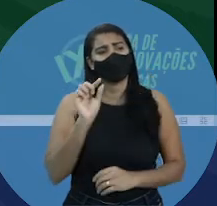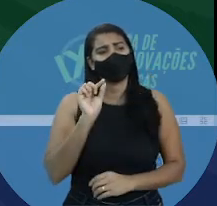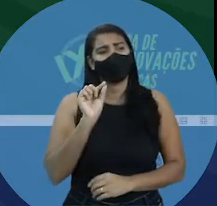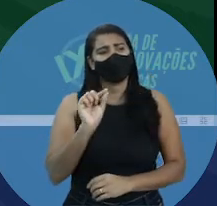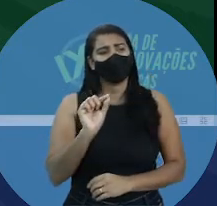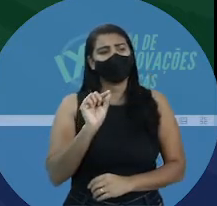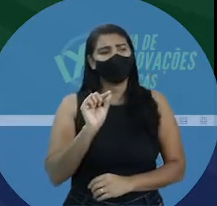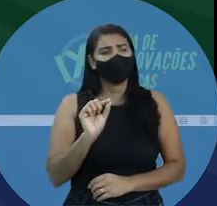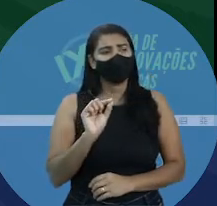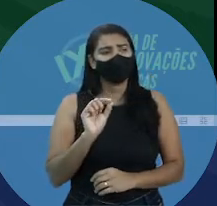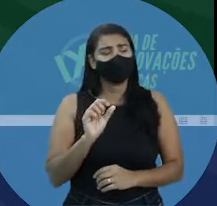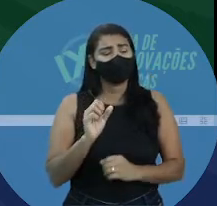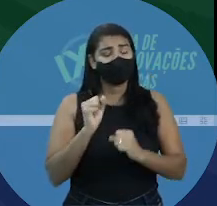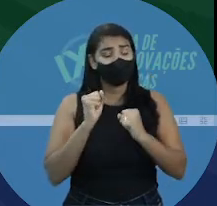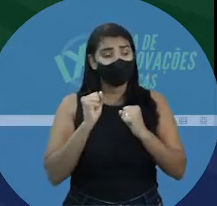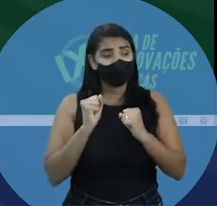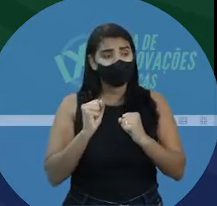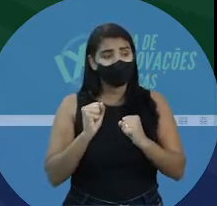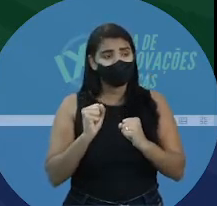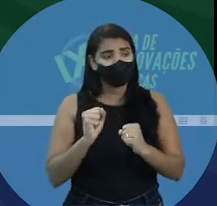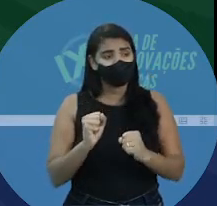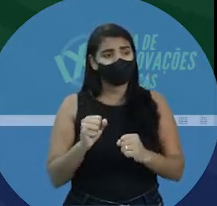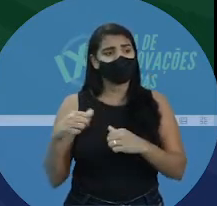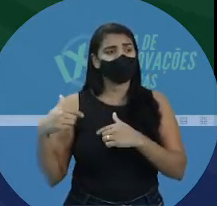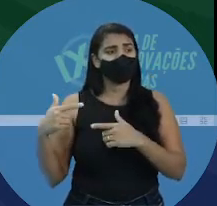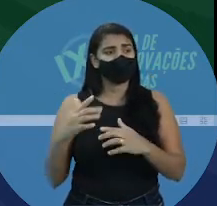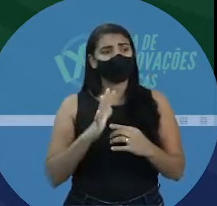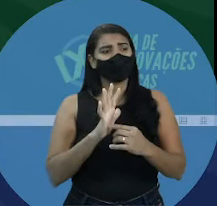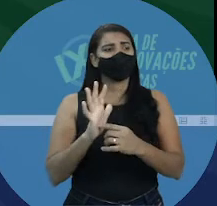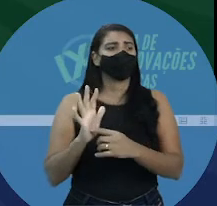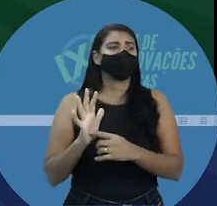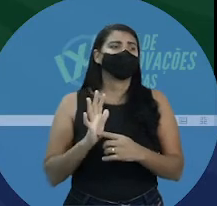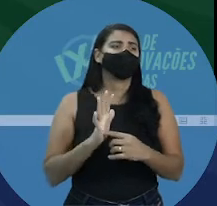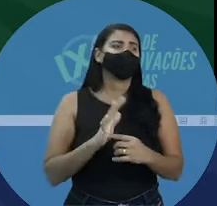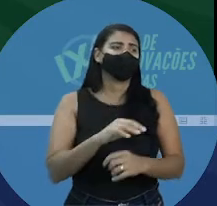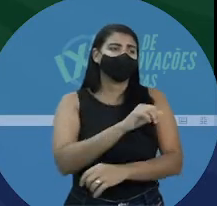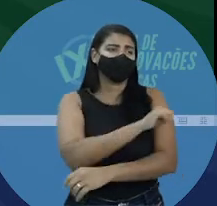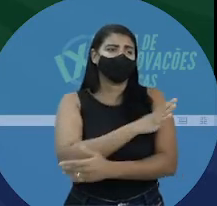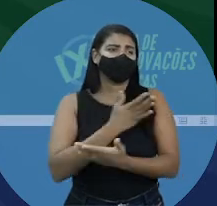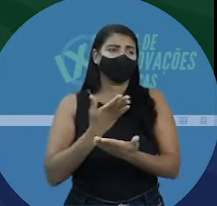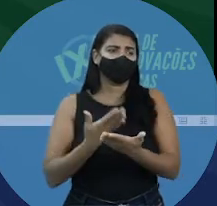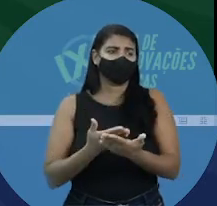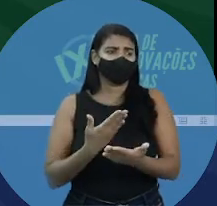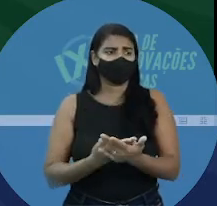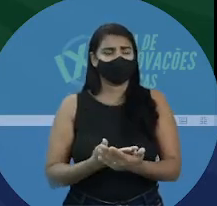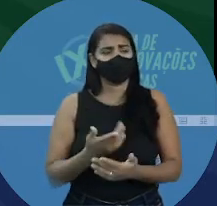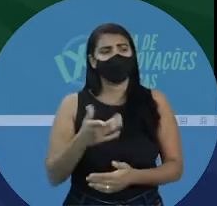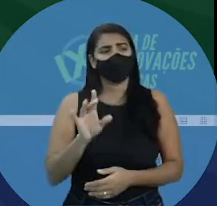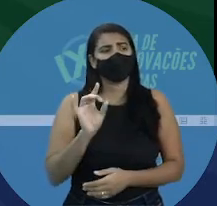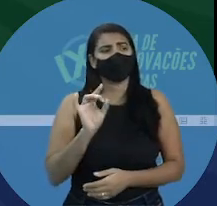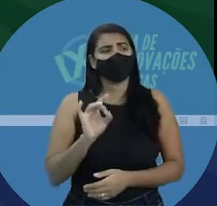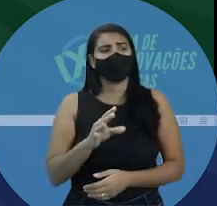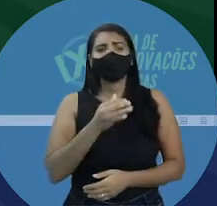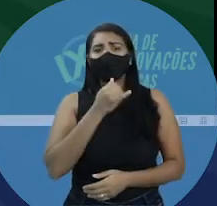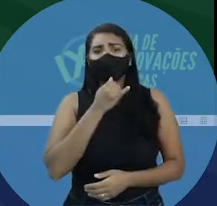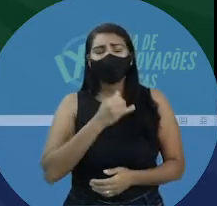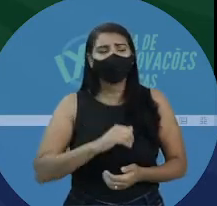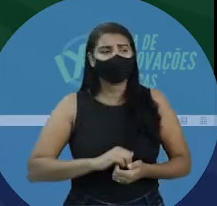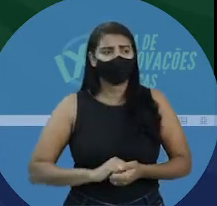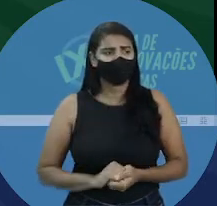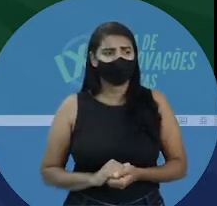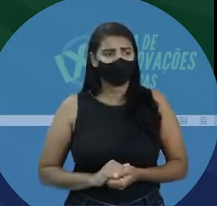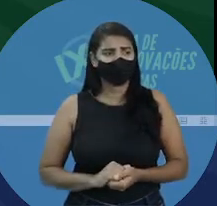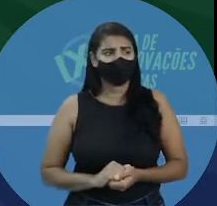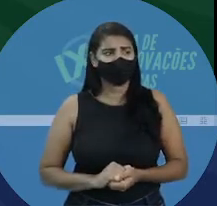de poder trabalhar com o estudante não só no